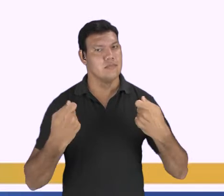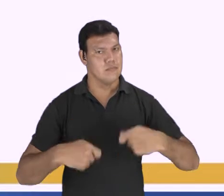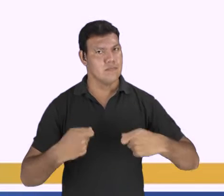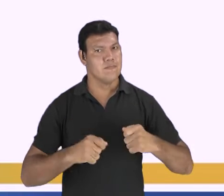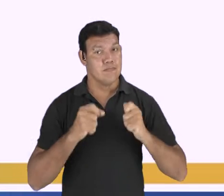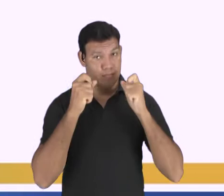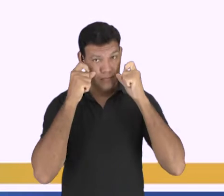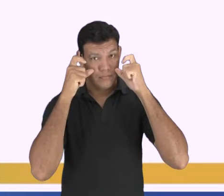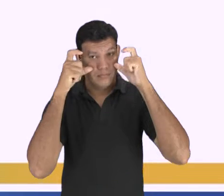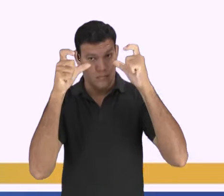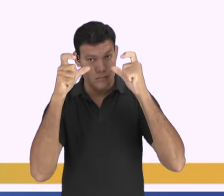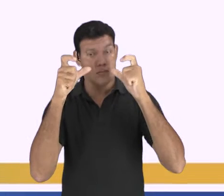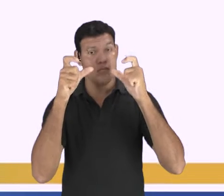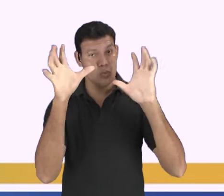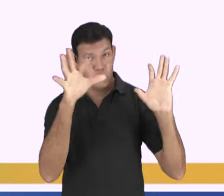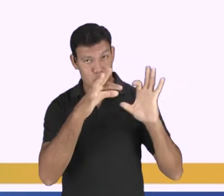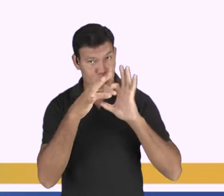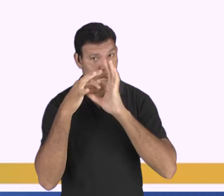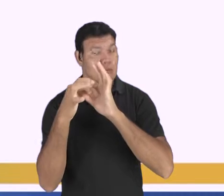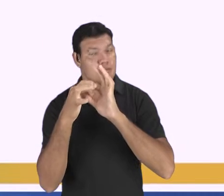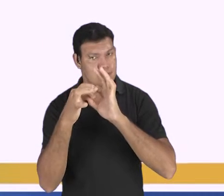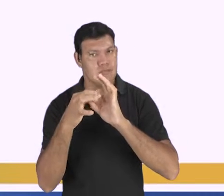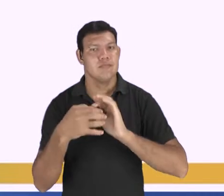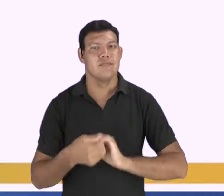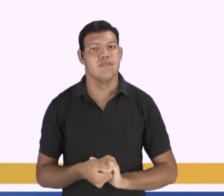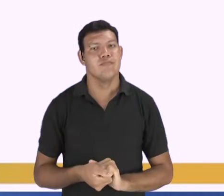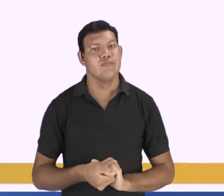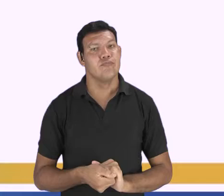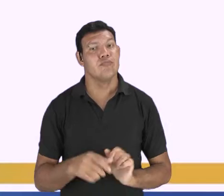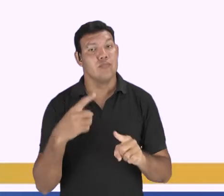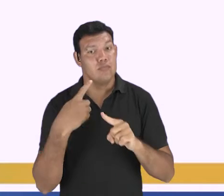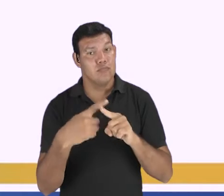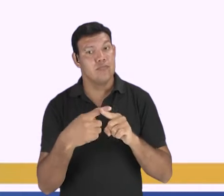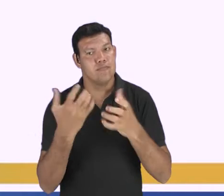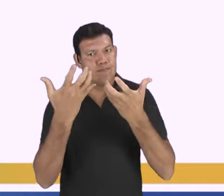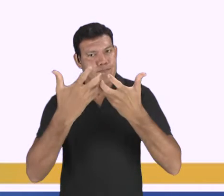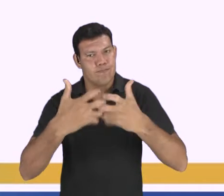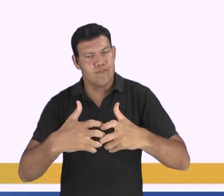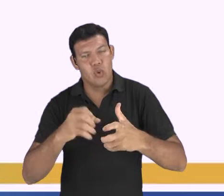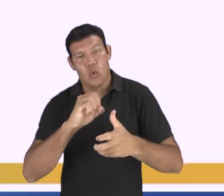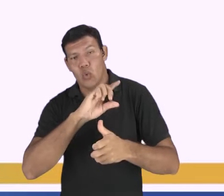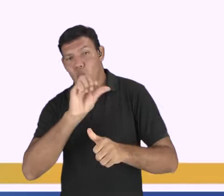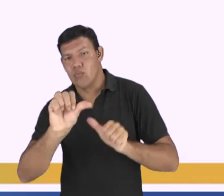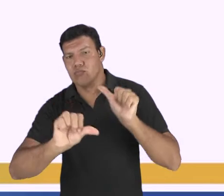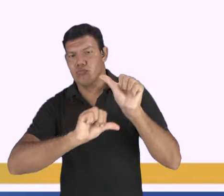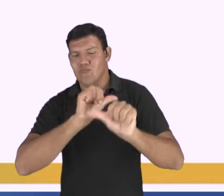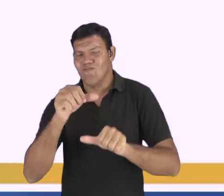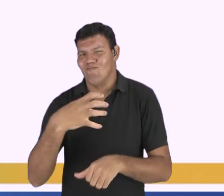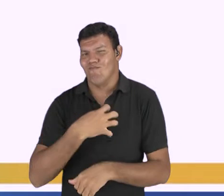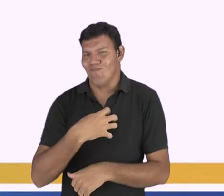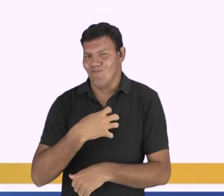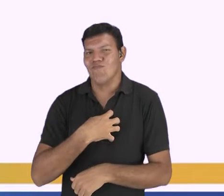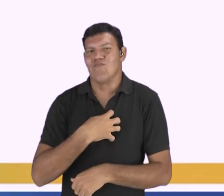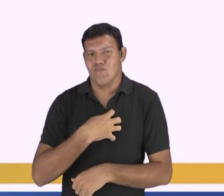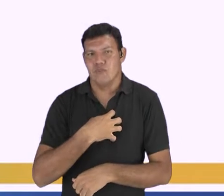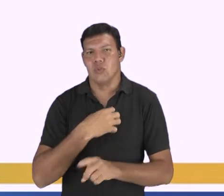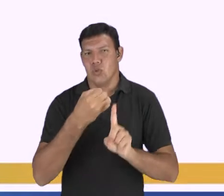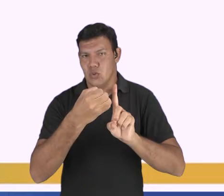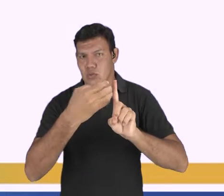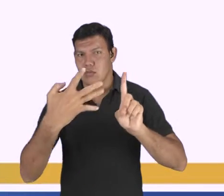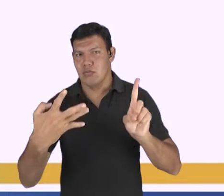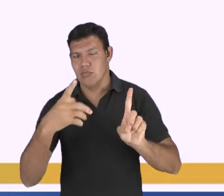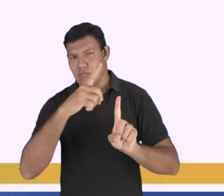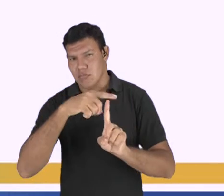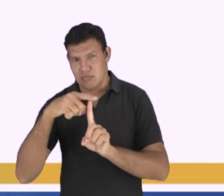atentar-se ao contexto de uso, pois ele pode interferir ou modificar o sentido do operador. Então, o que